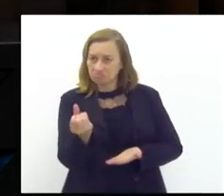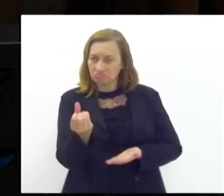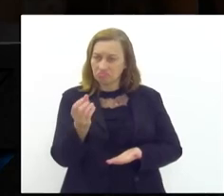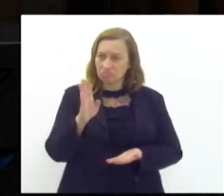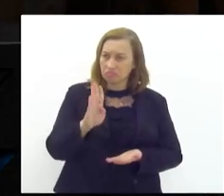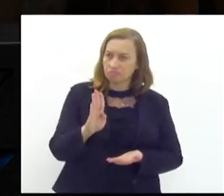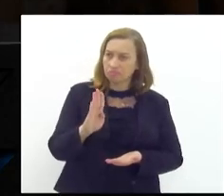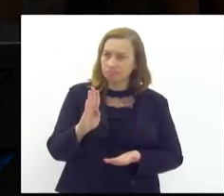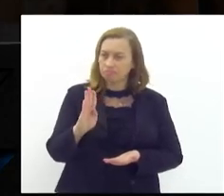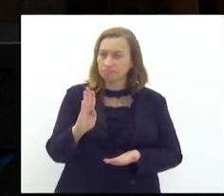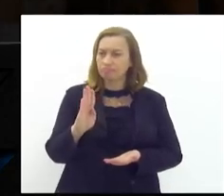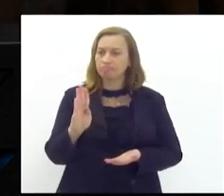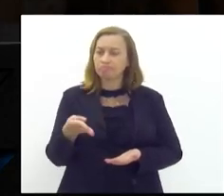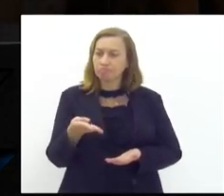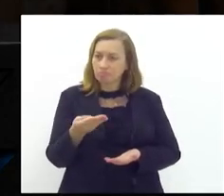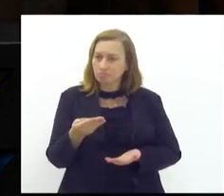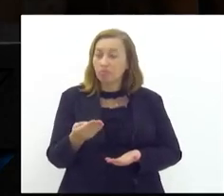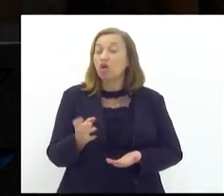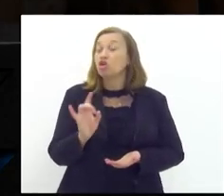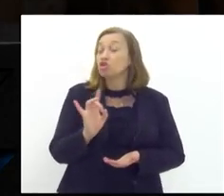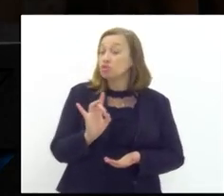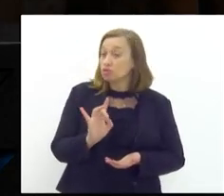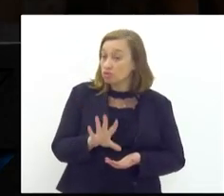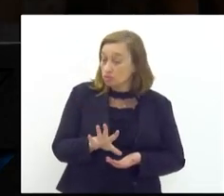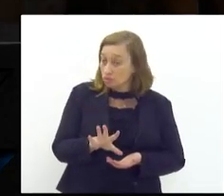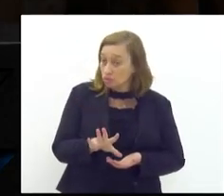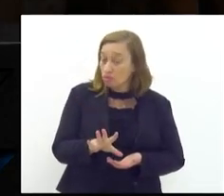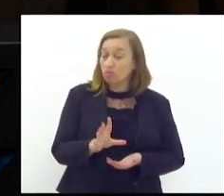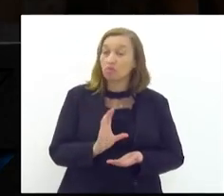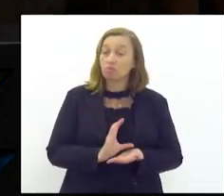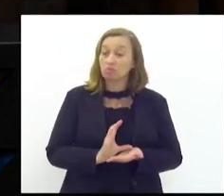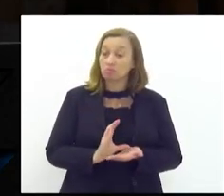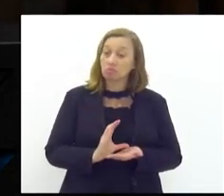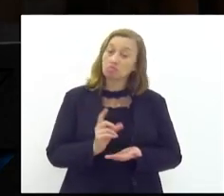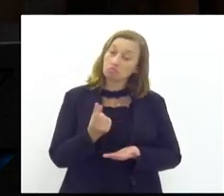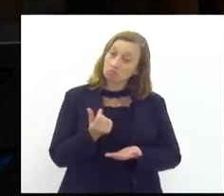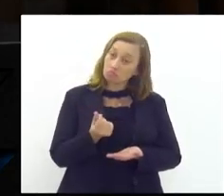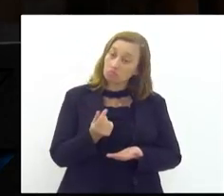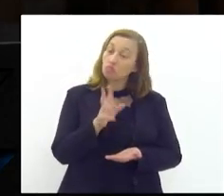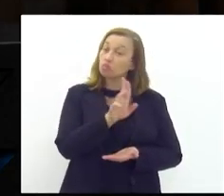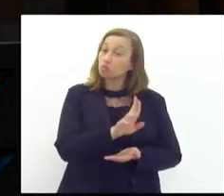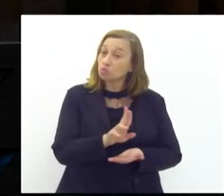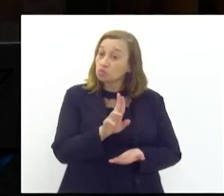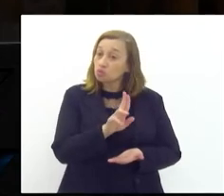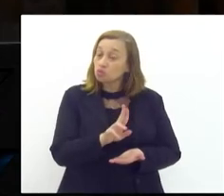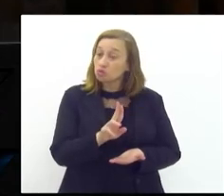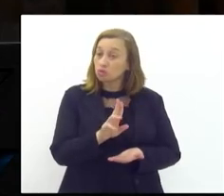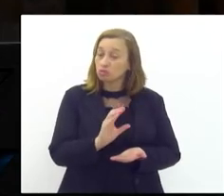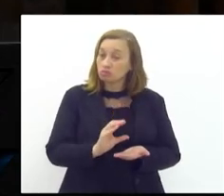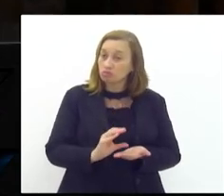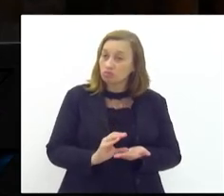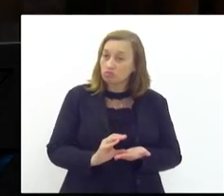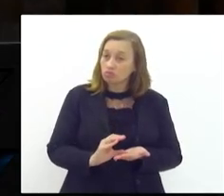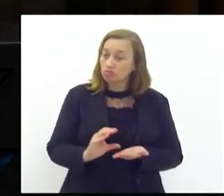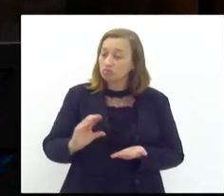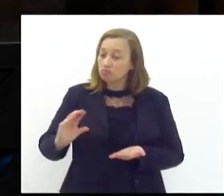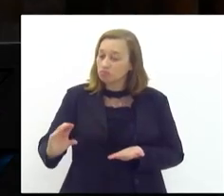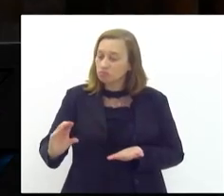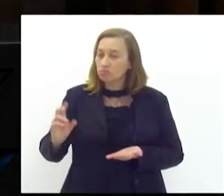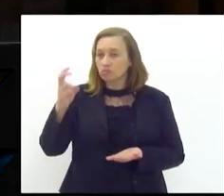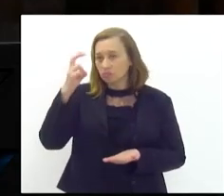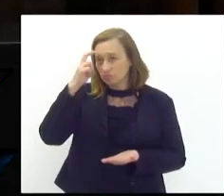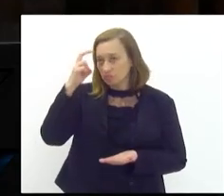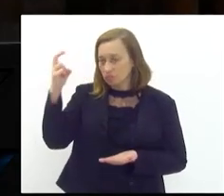bilhões e que só desse valor só utilizou para inteligência